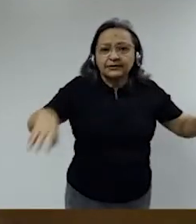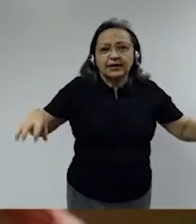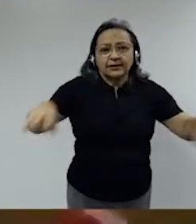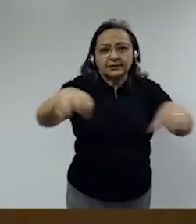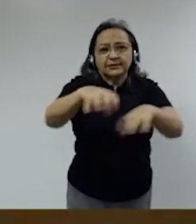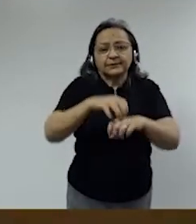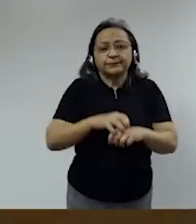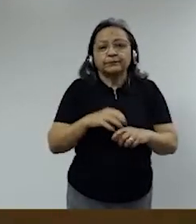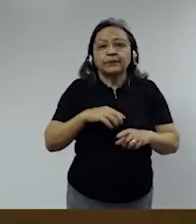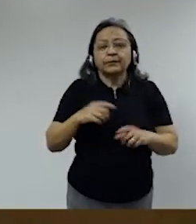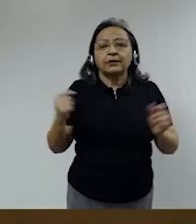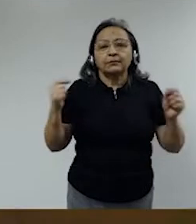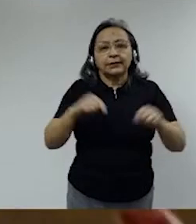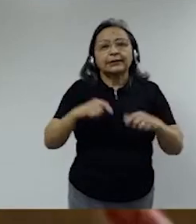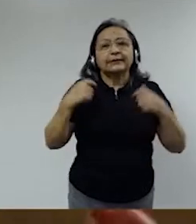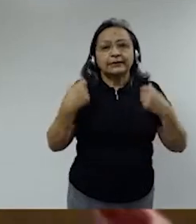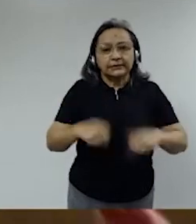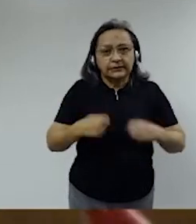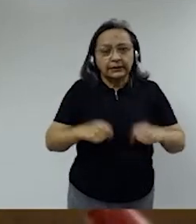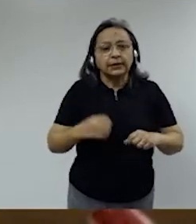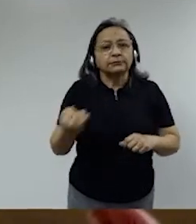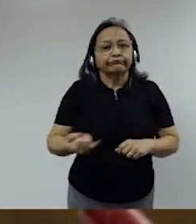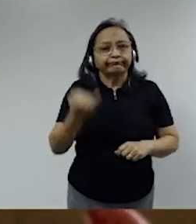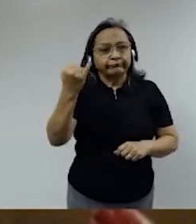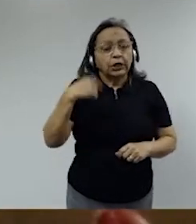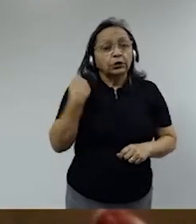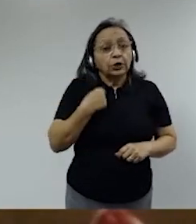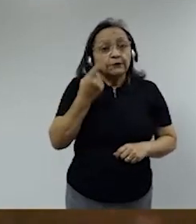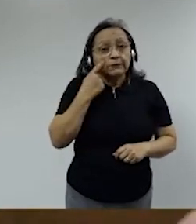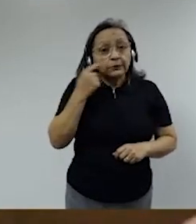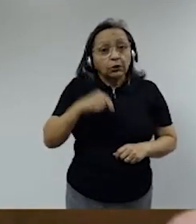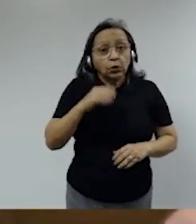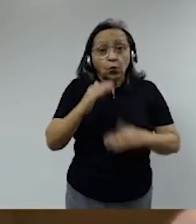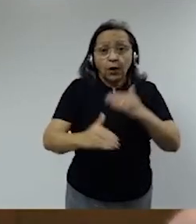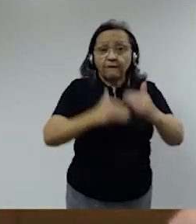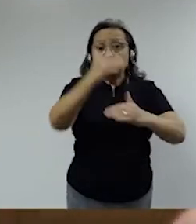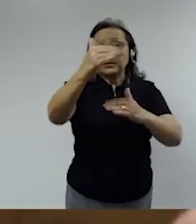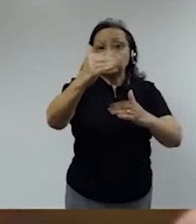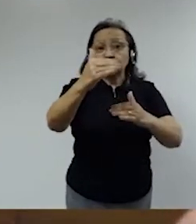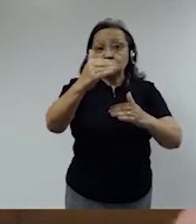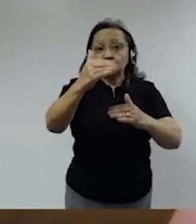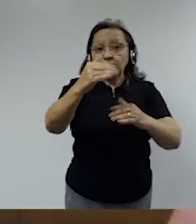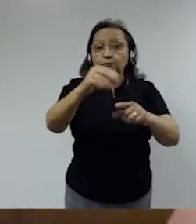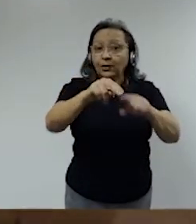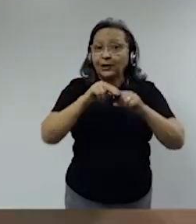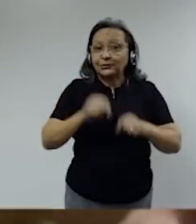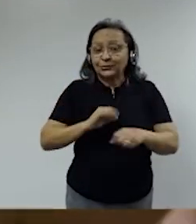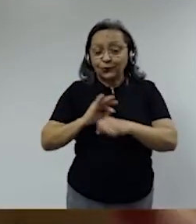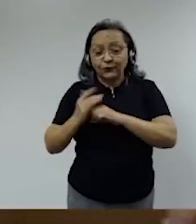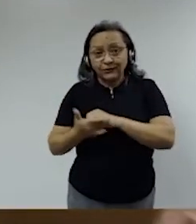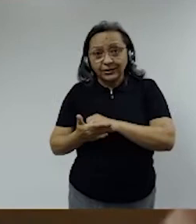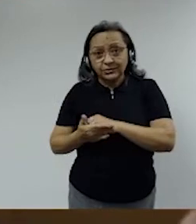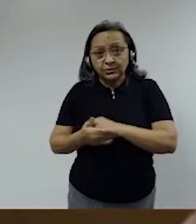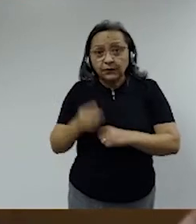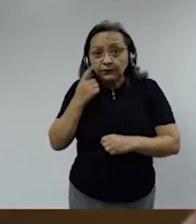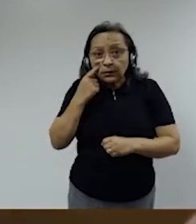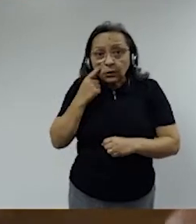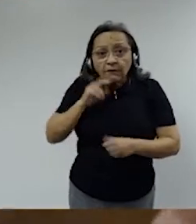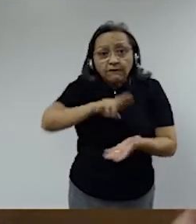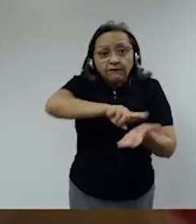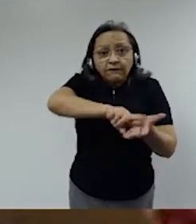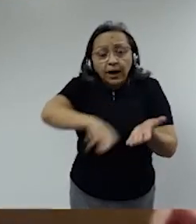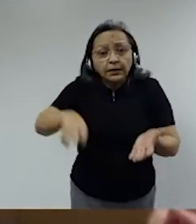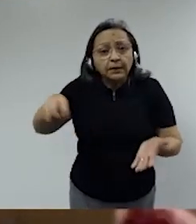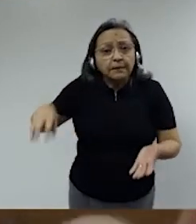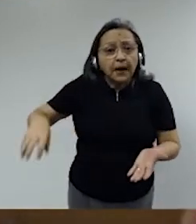uma necessidade pontual. E nós vimos um avanço substancial com a Covid-19 em